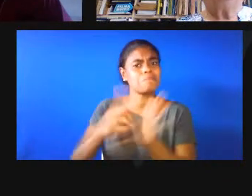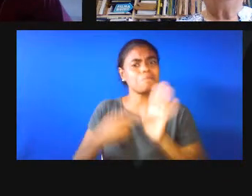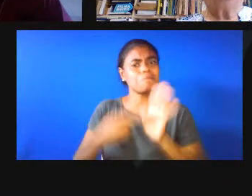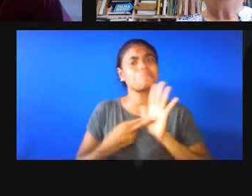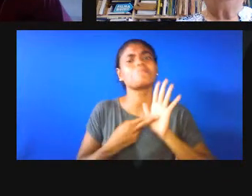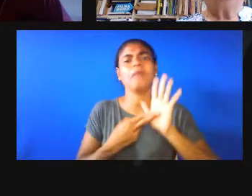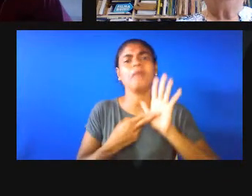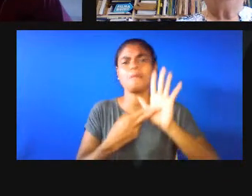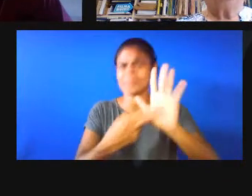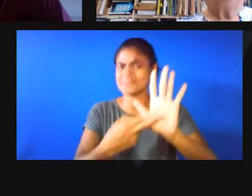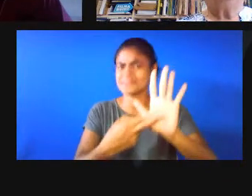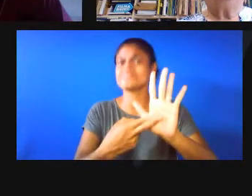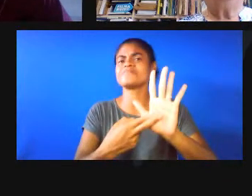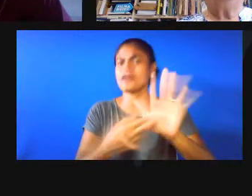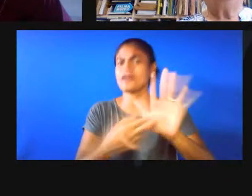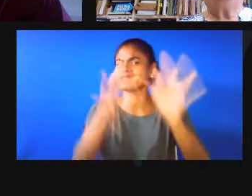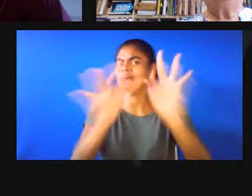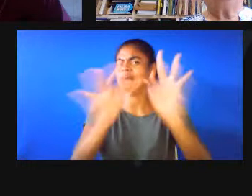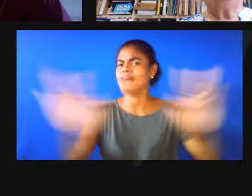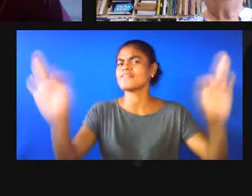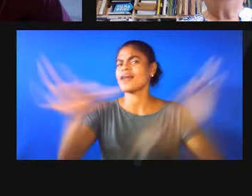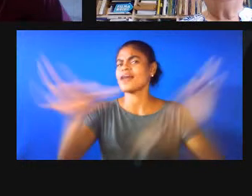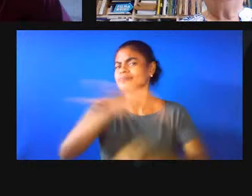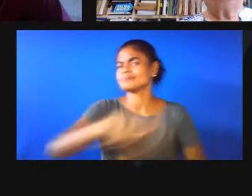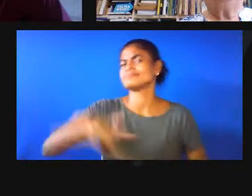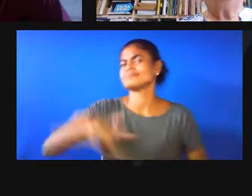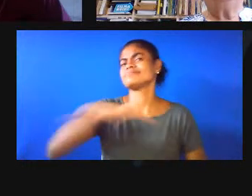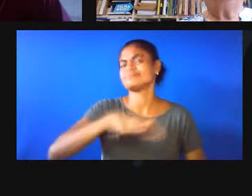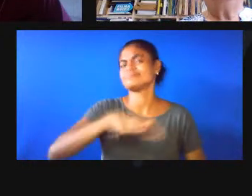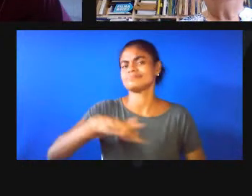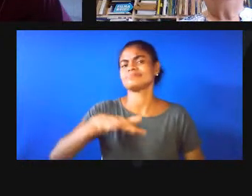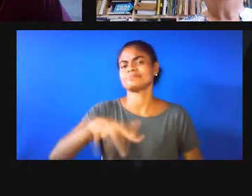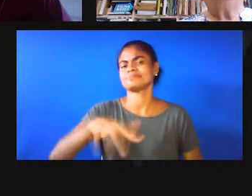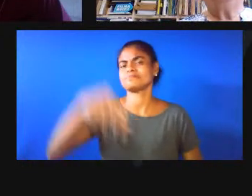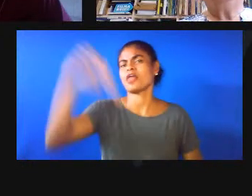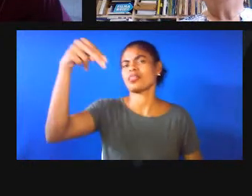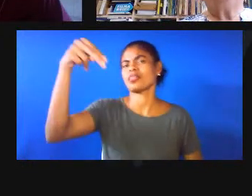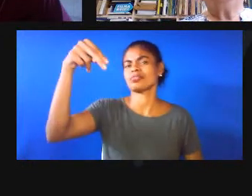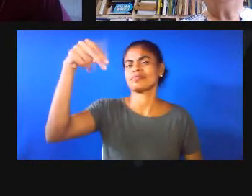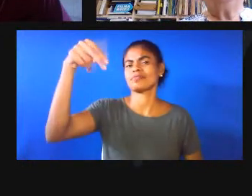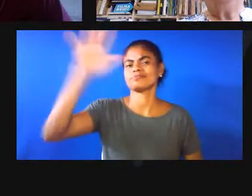dessa linha de fraseologia que ímpar do Nordeste, né?